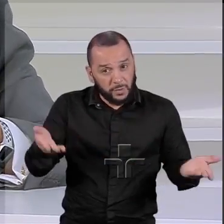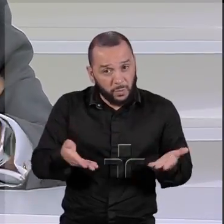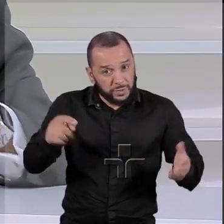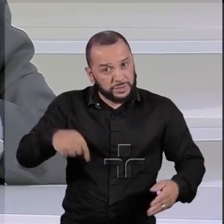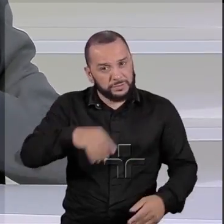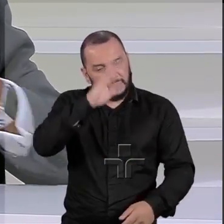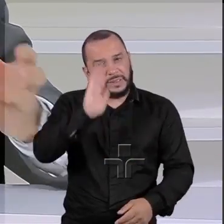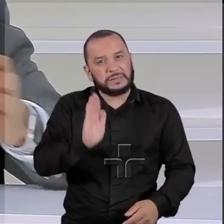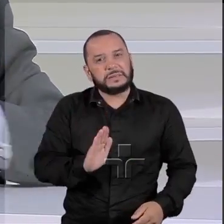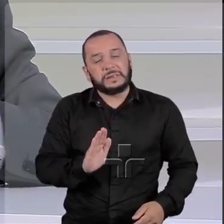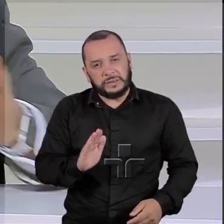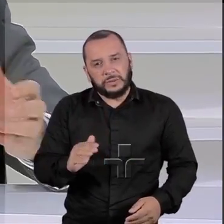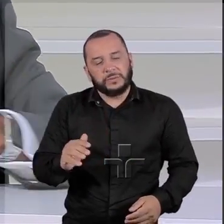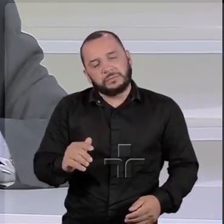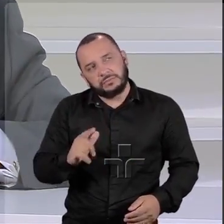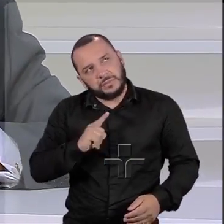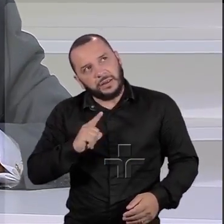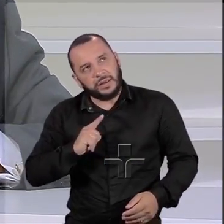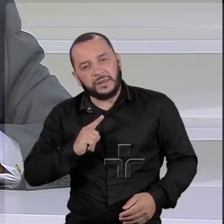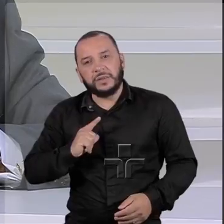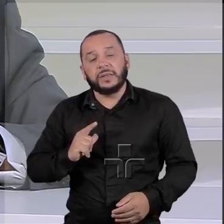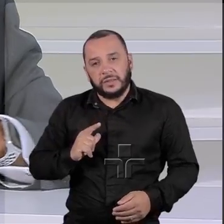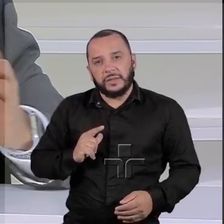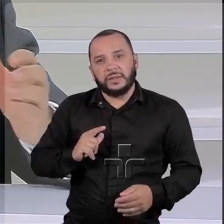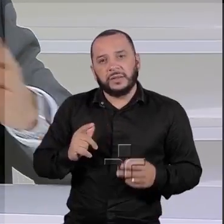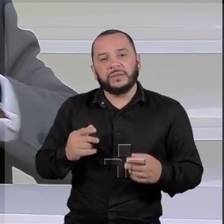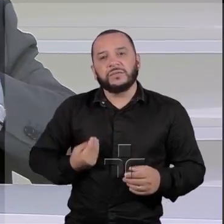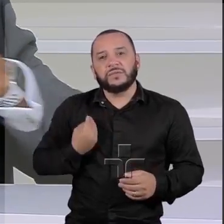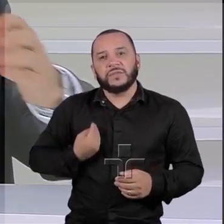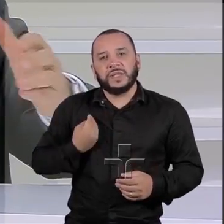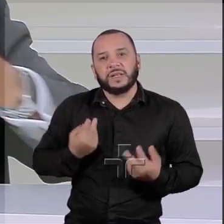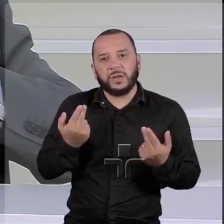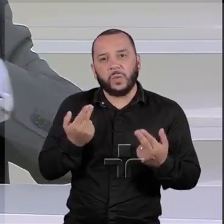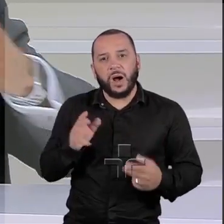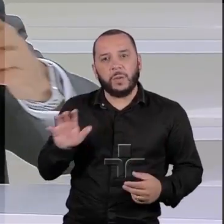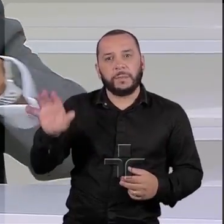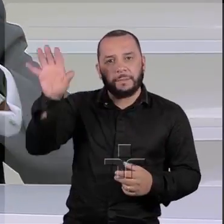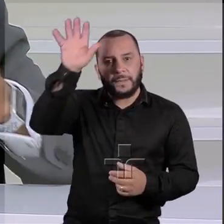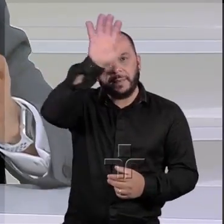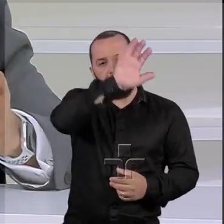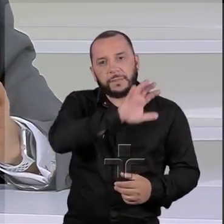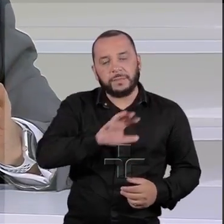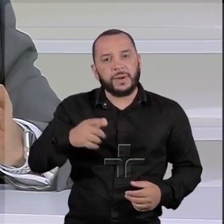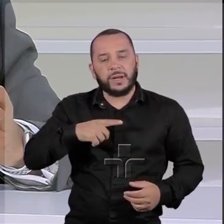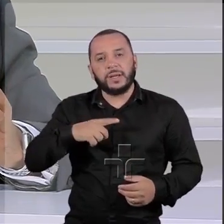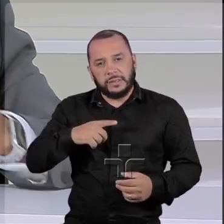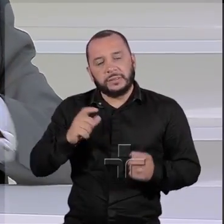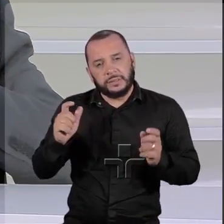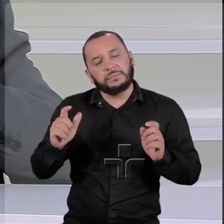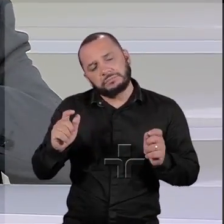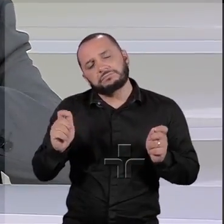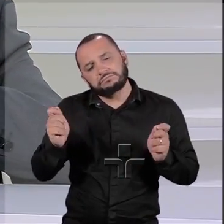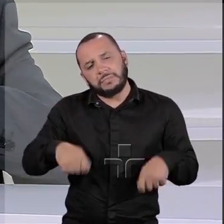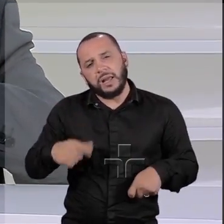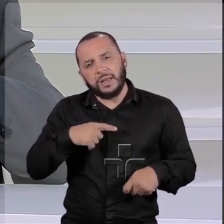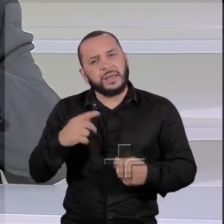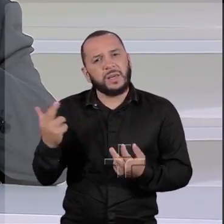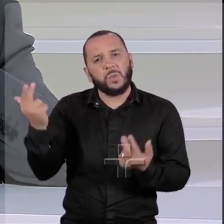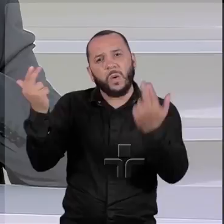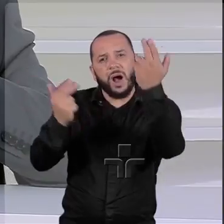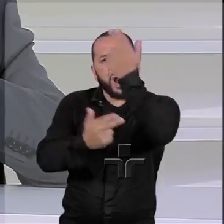Brasil não difere em regiões, não é? É mais ou menos 21, 22 anos em todas as regiões. Por outro